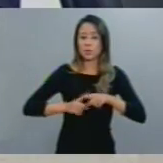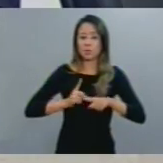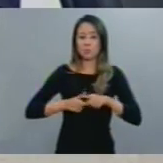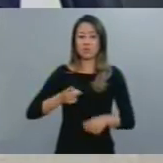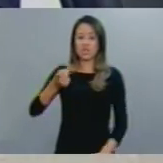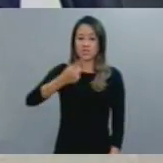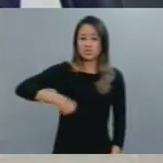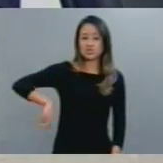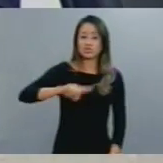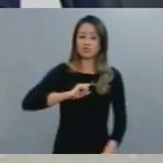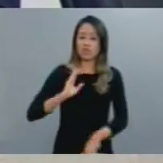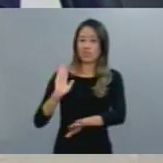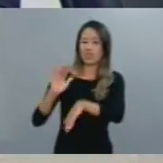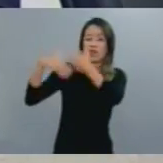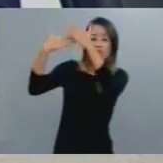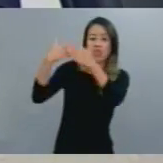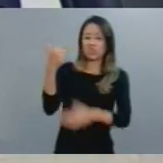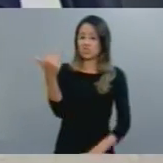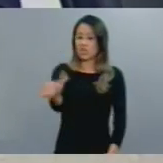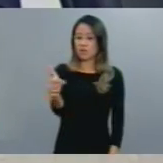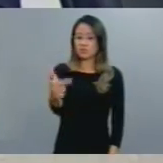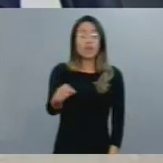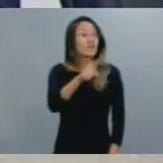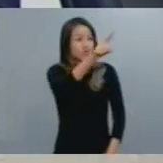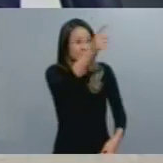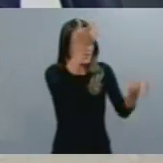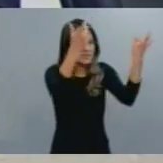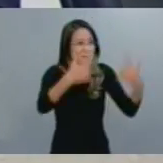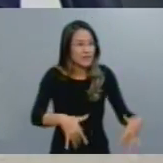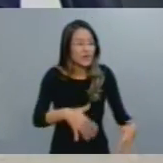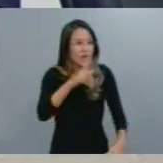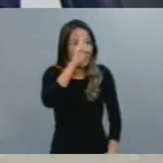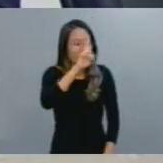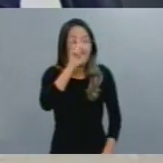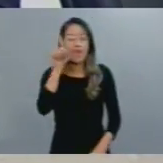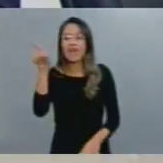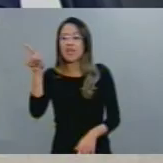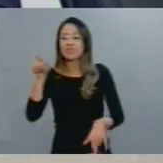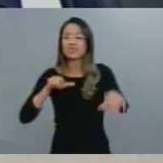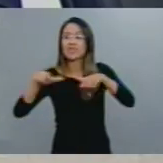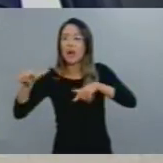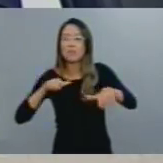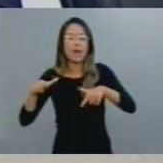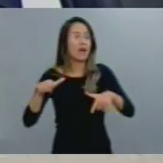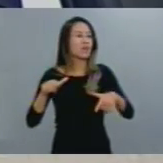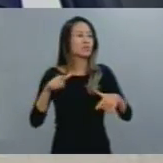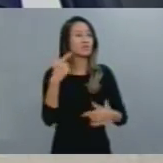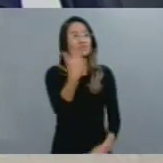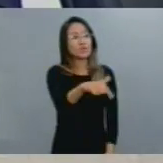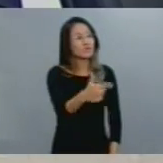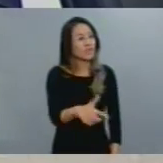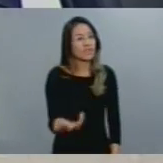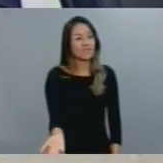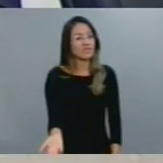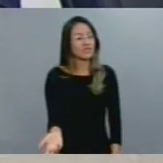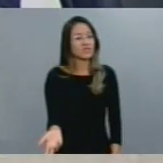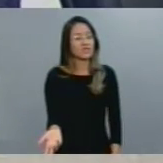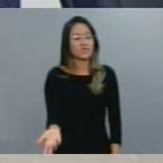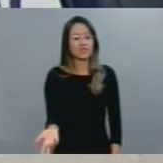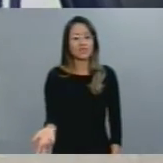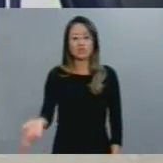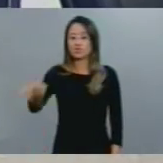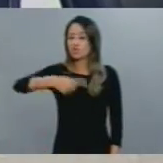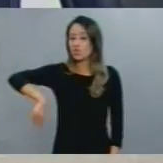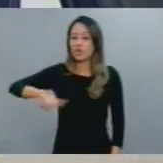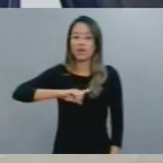muito grave, está muito desemprego, como o deputado falou. A classe média baixa não aguenta mais, deputado.